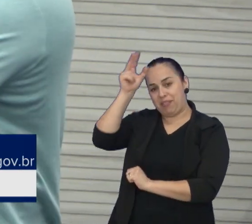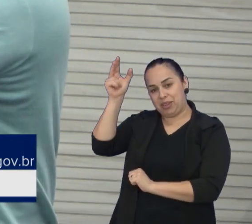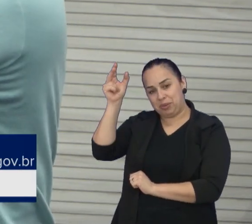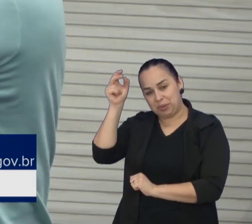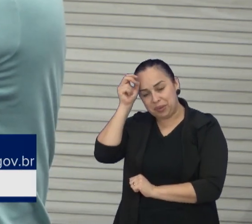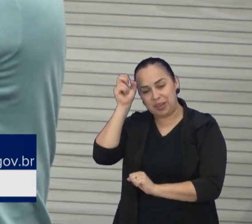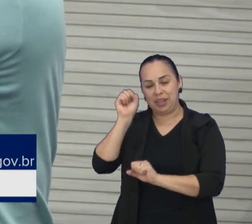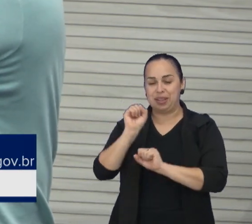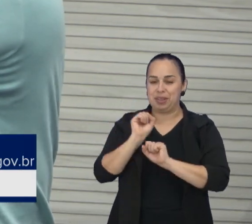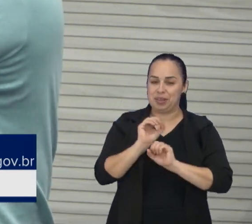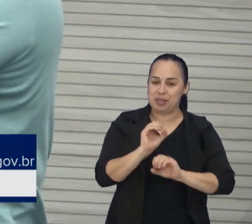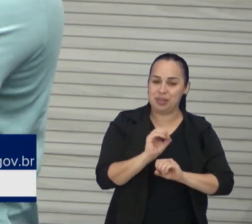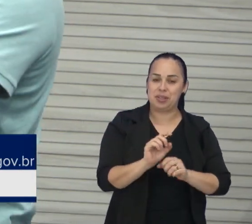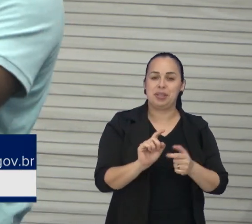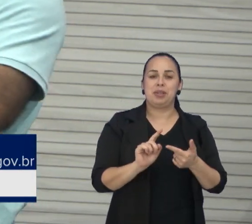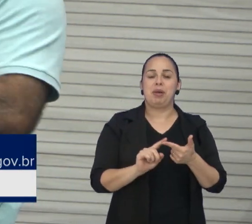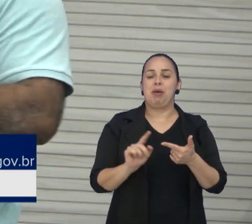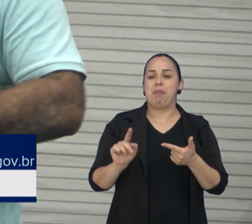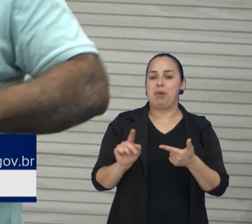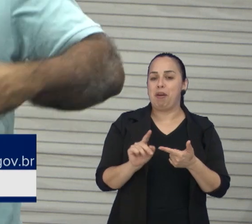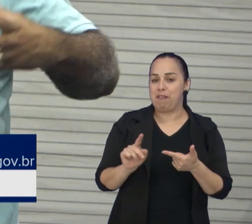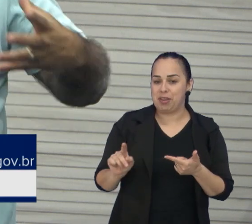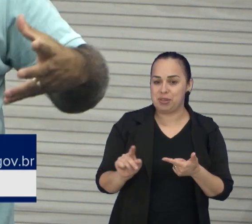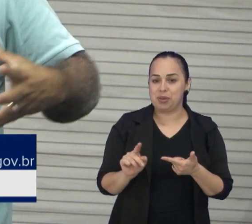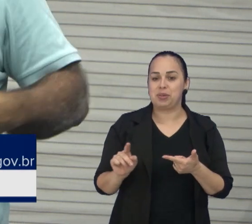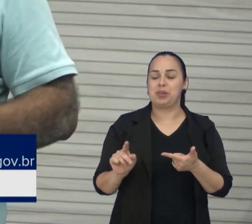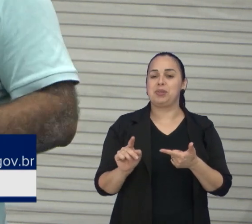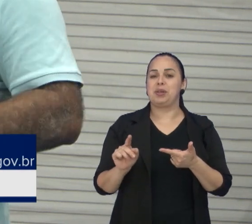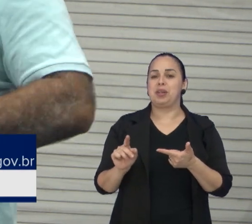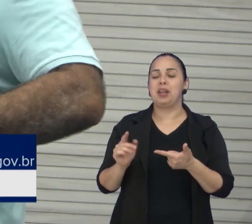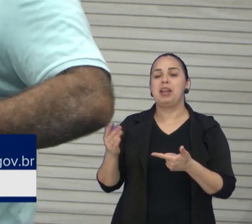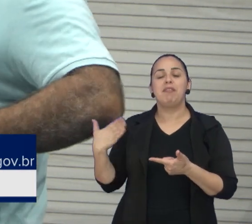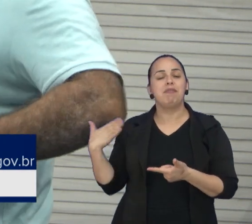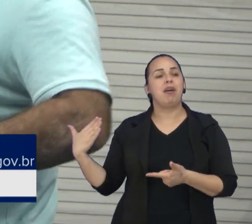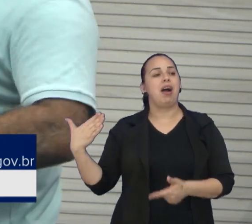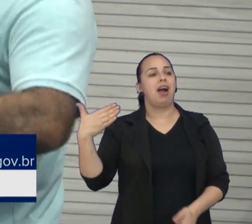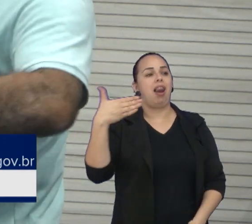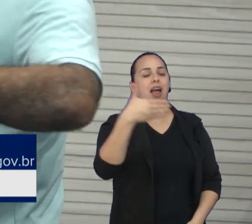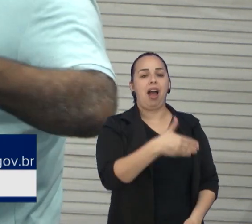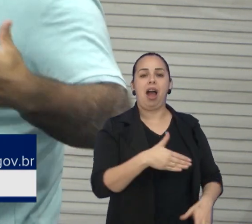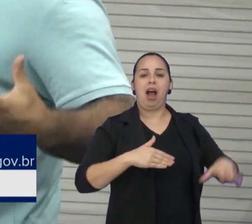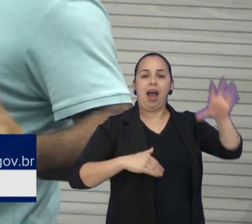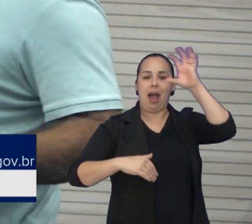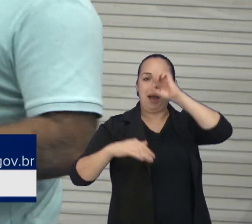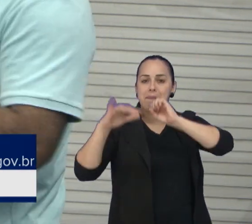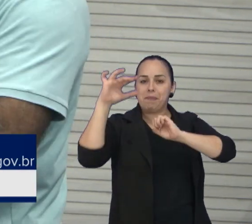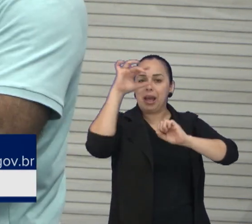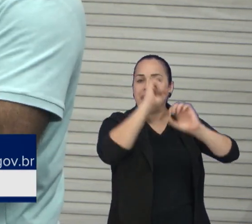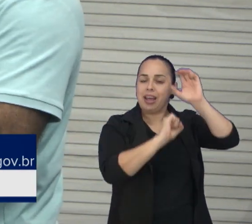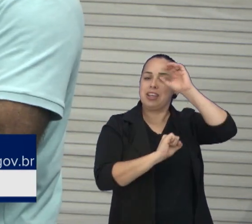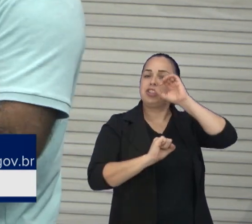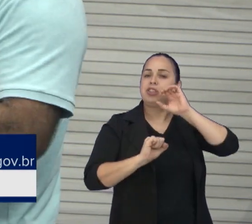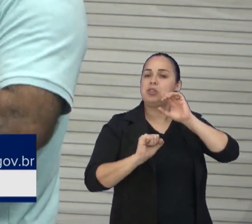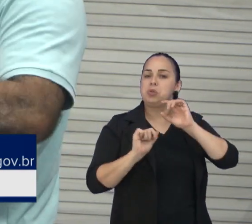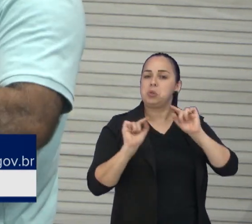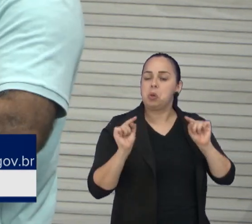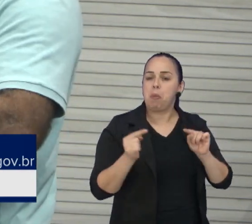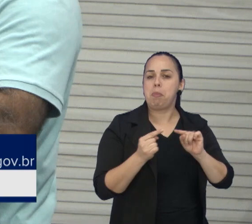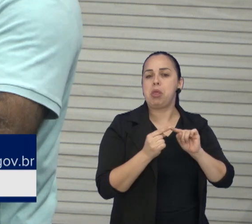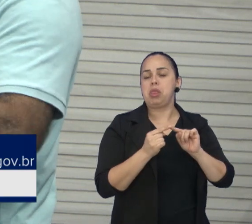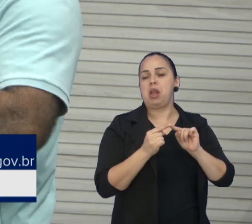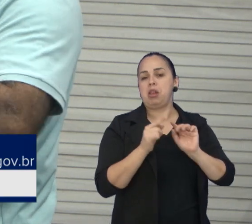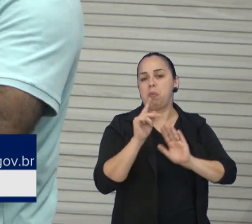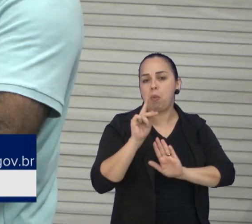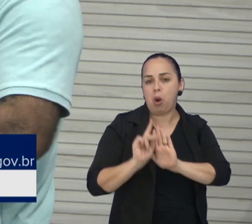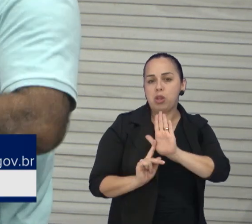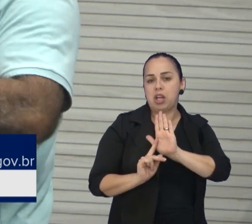educação, o professor, quando chega, ele vai para o CEF, tem a formação do professor, ele se enquadra nos projetos do município, ou seja, dá